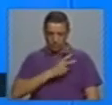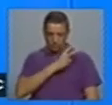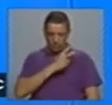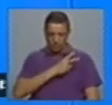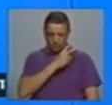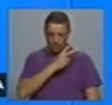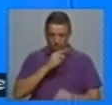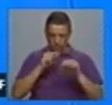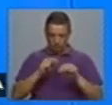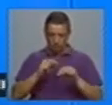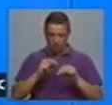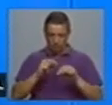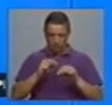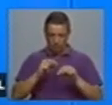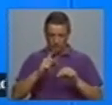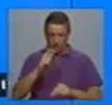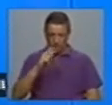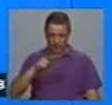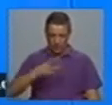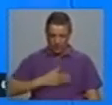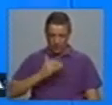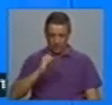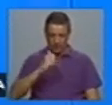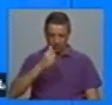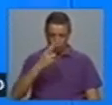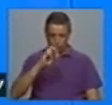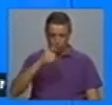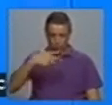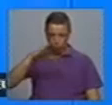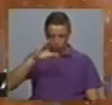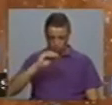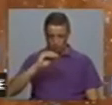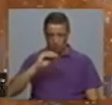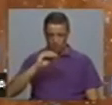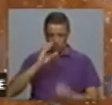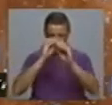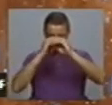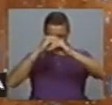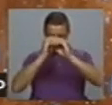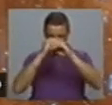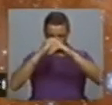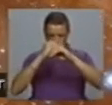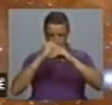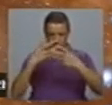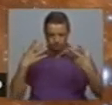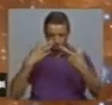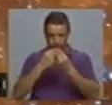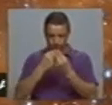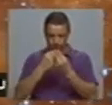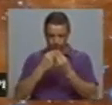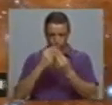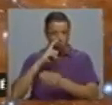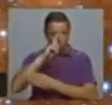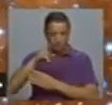Edimburgo e utilizou o conjunto de radiotelescópios do ALMA e o conjunto de telescópios do Very Large Telescope do